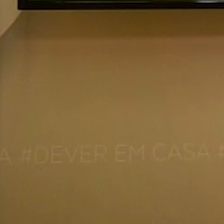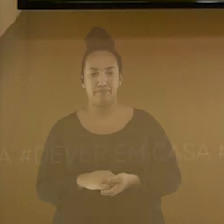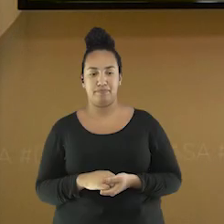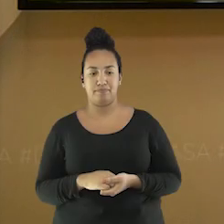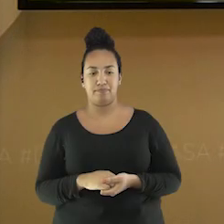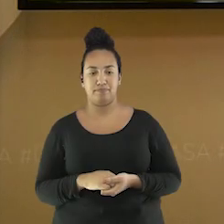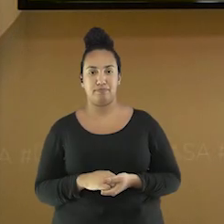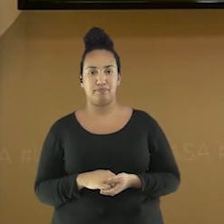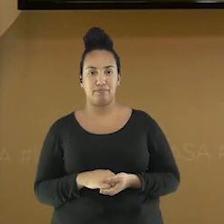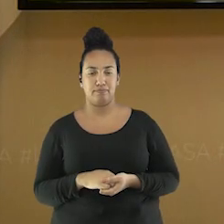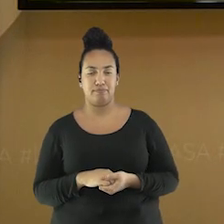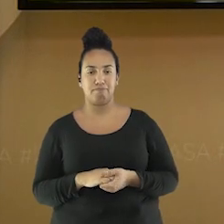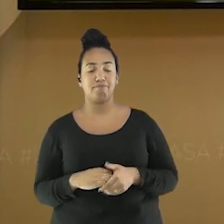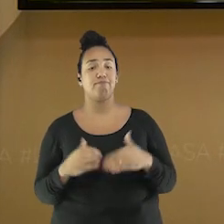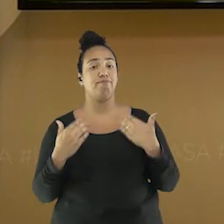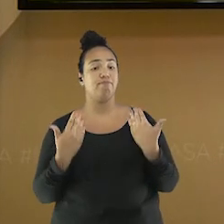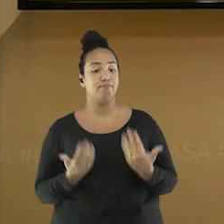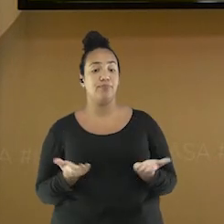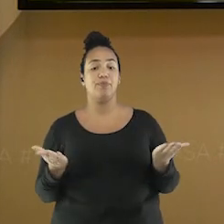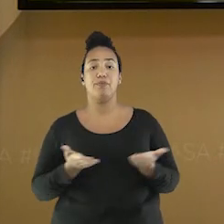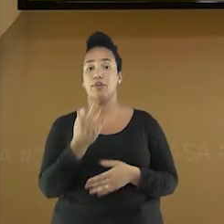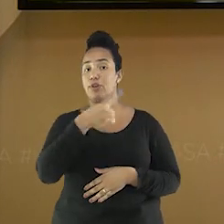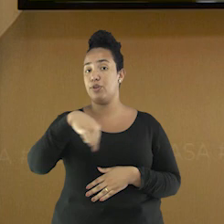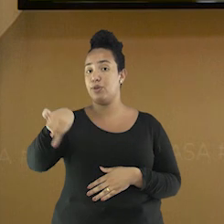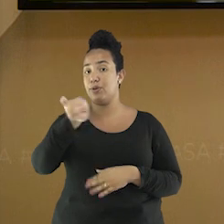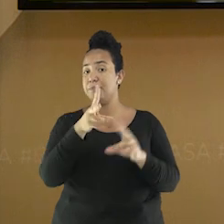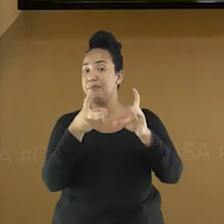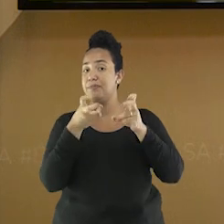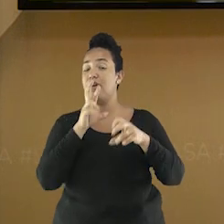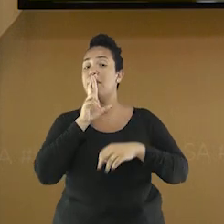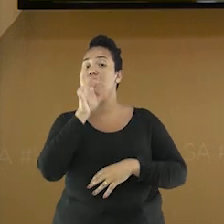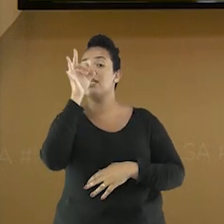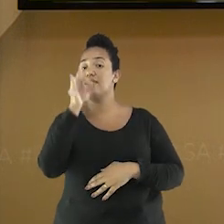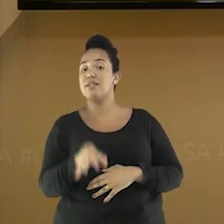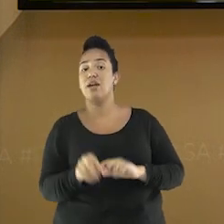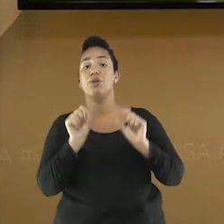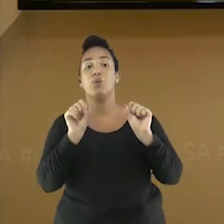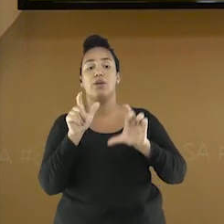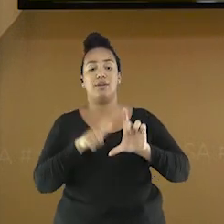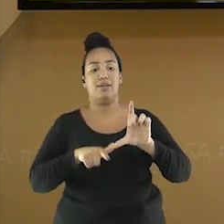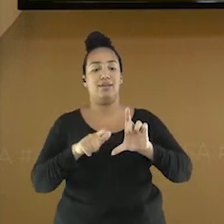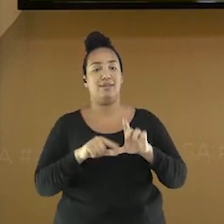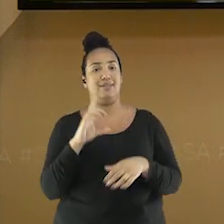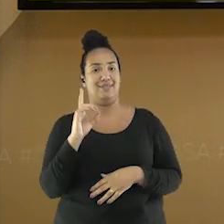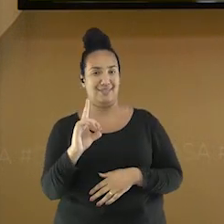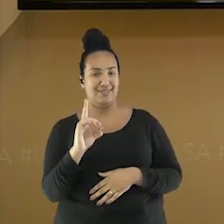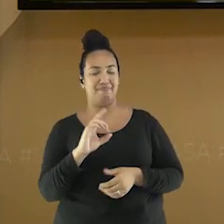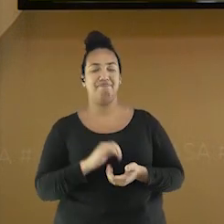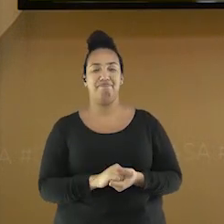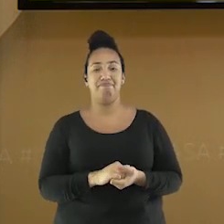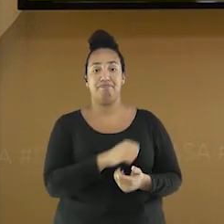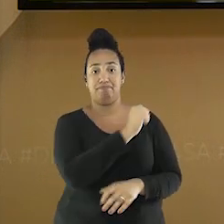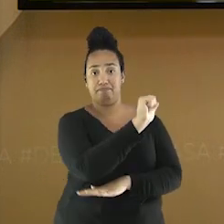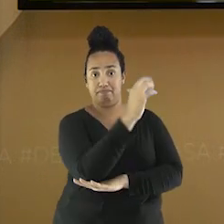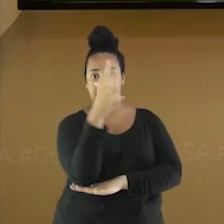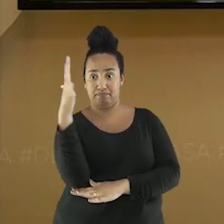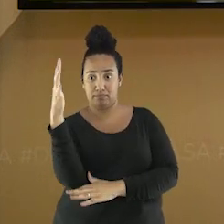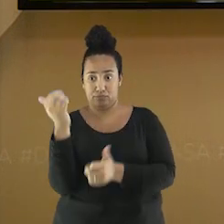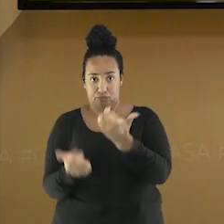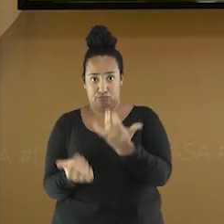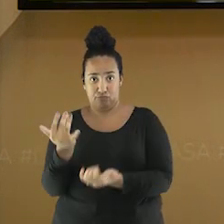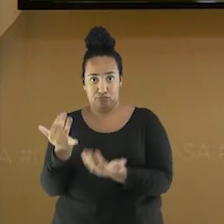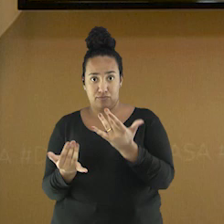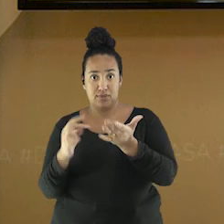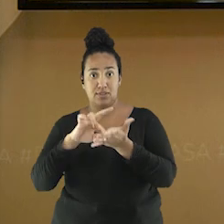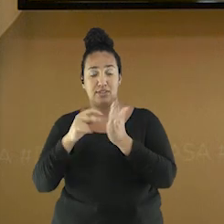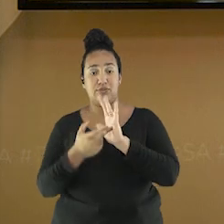E voltamos com a correção, em que vemos que a opção correta é a letra D. Tá? A ocorrência de queimadas libera poluentes atmosféricos